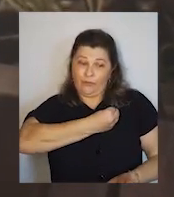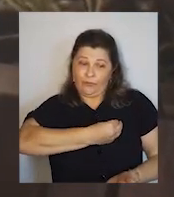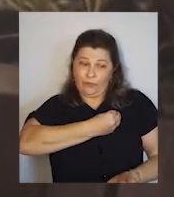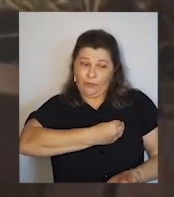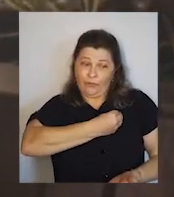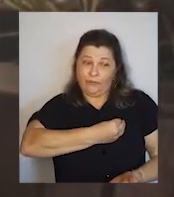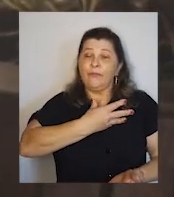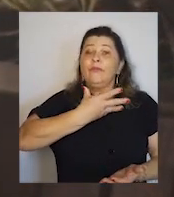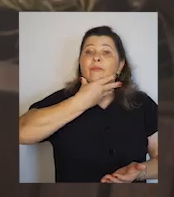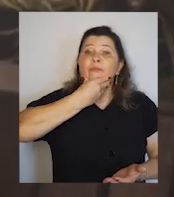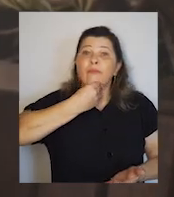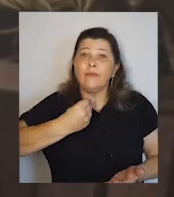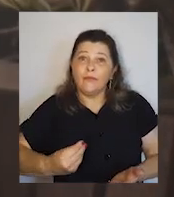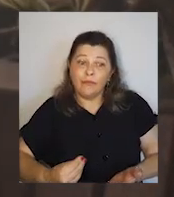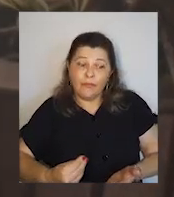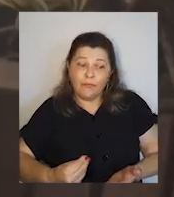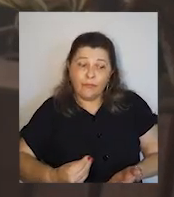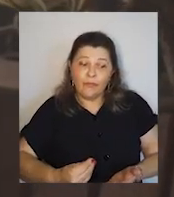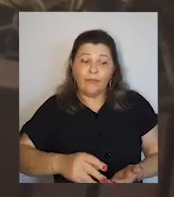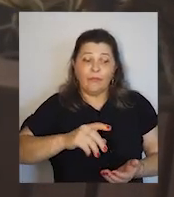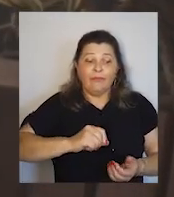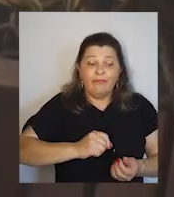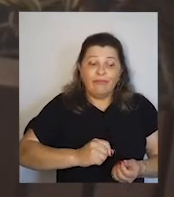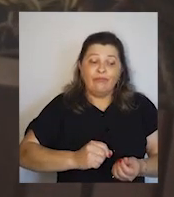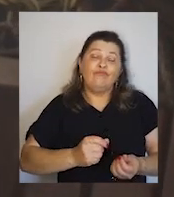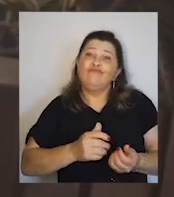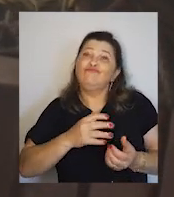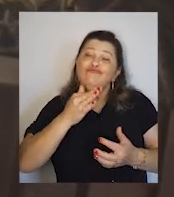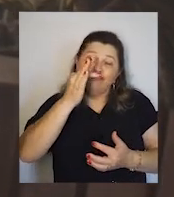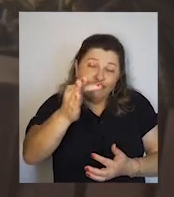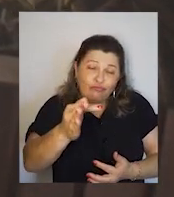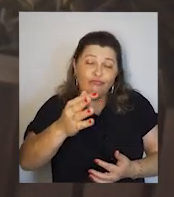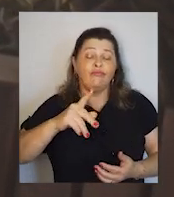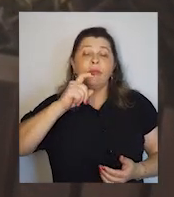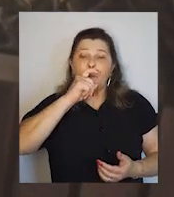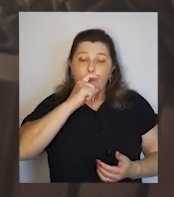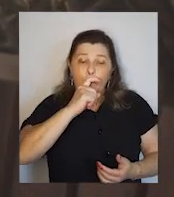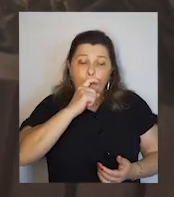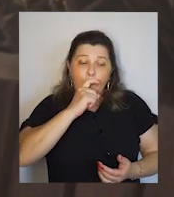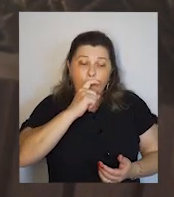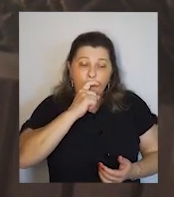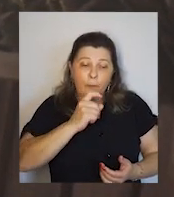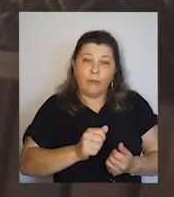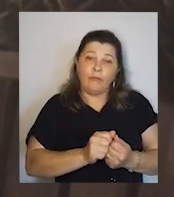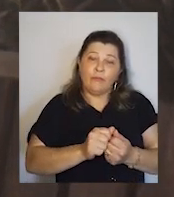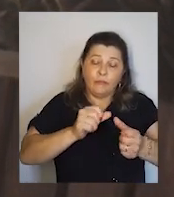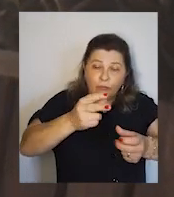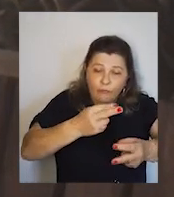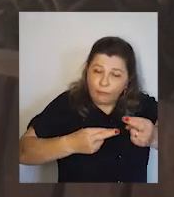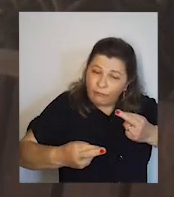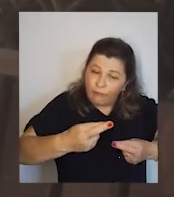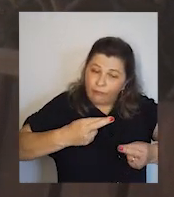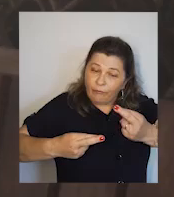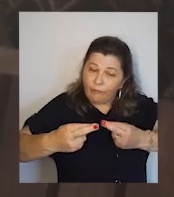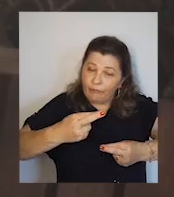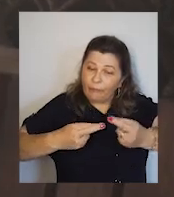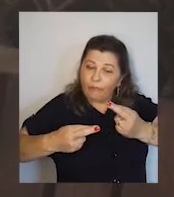sujeito, daquele homem, e que acaba, assim, repercutindo na sua paternidade, na sua relação